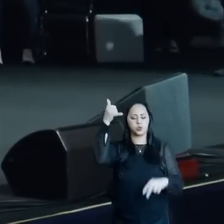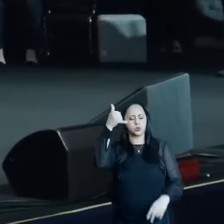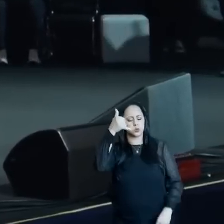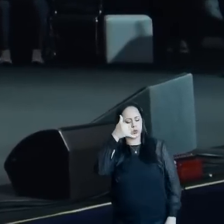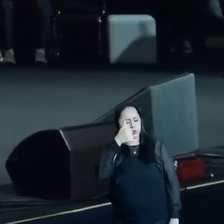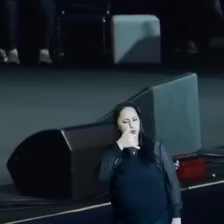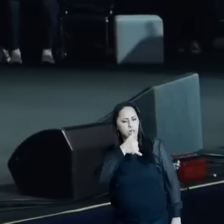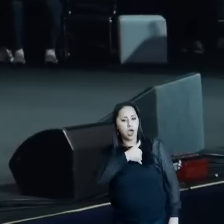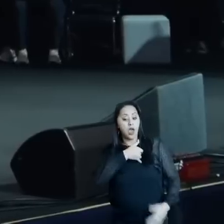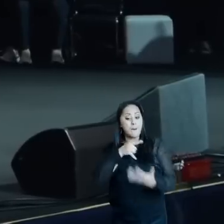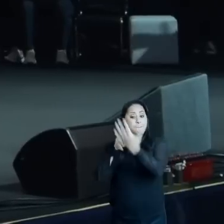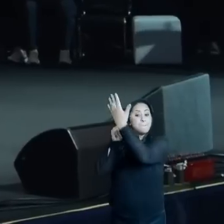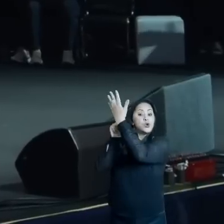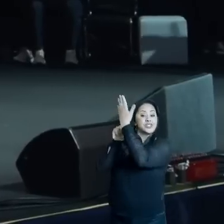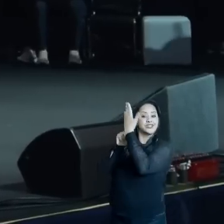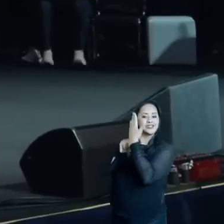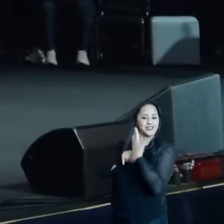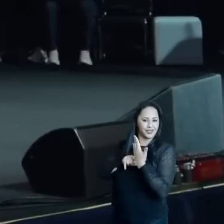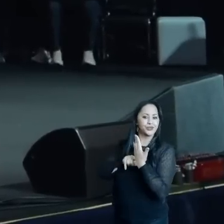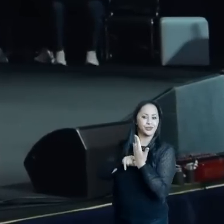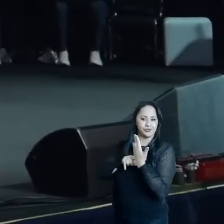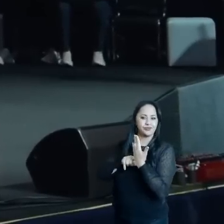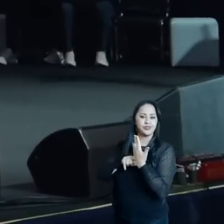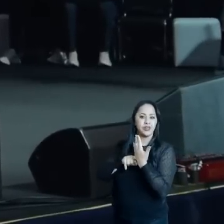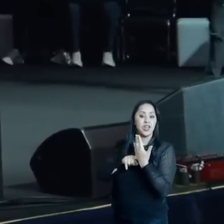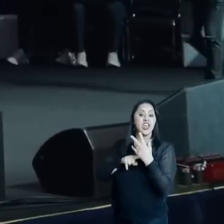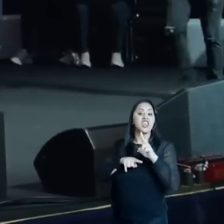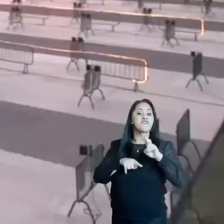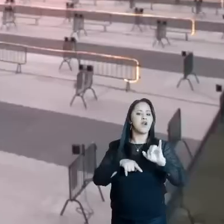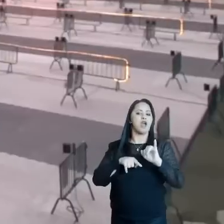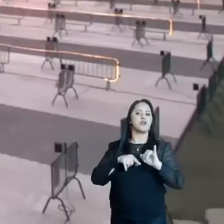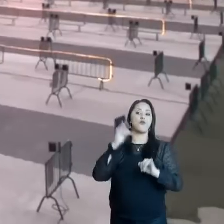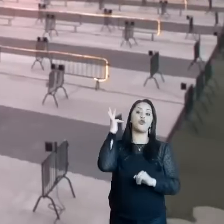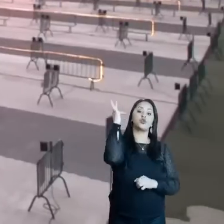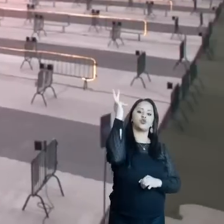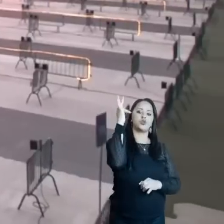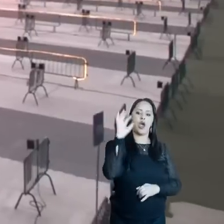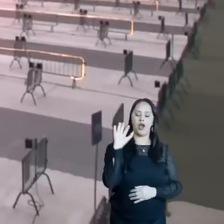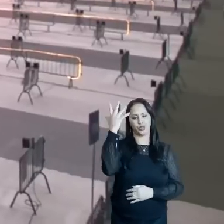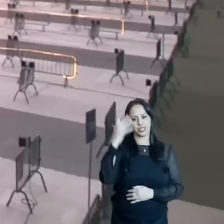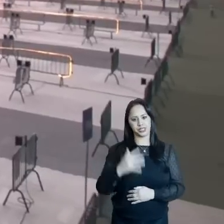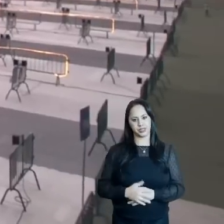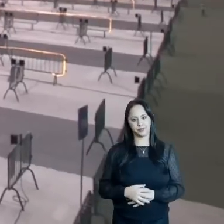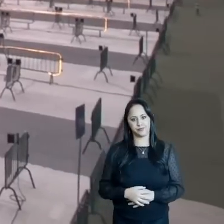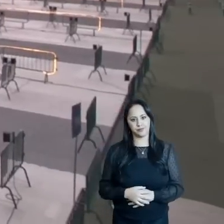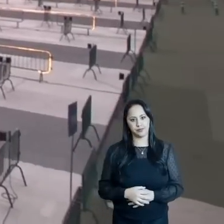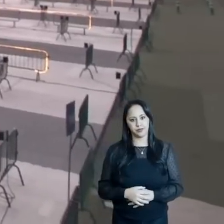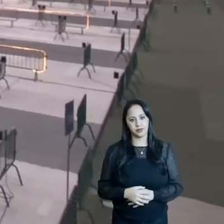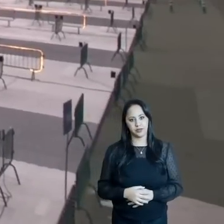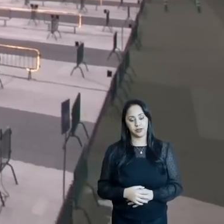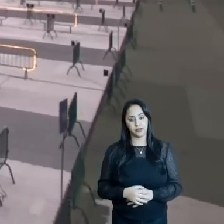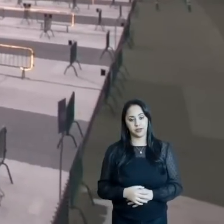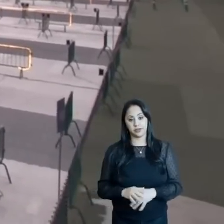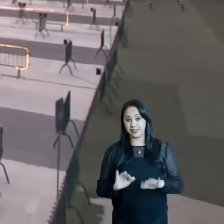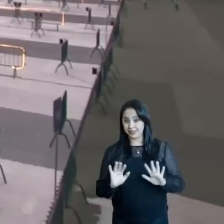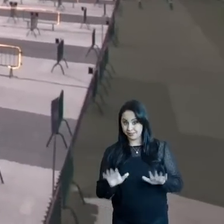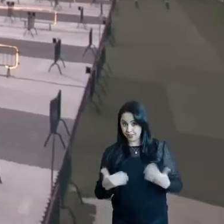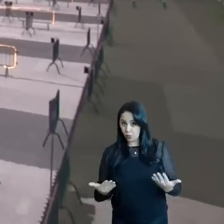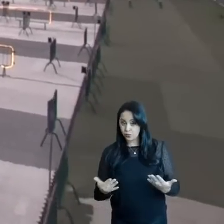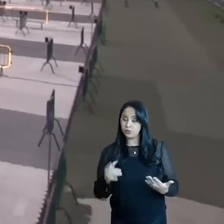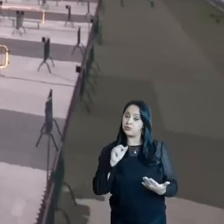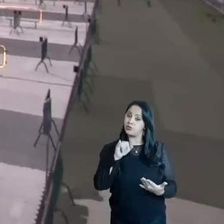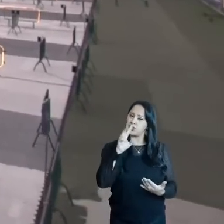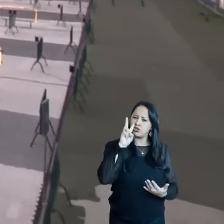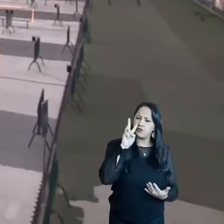com você, é Deus te mostrando algo que vai acontecer antes de acontecer. Então, se você viu,